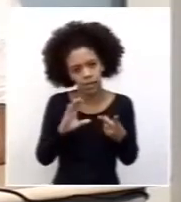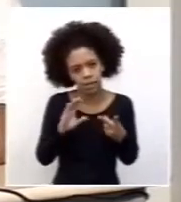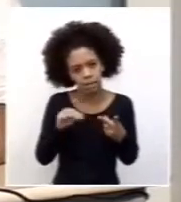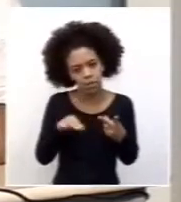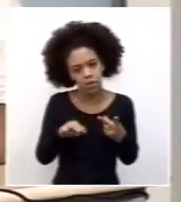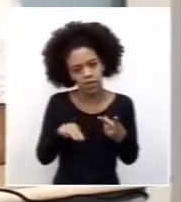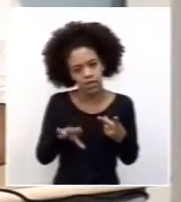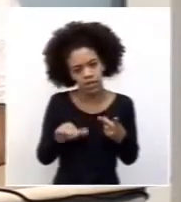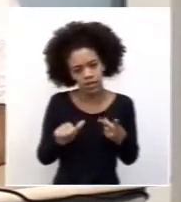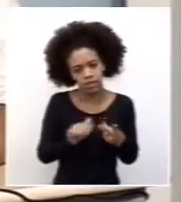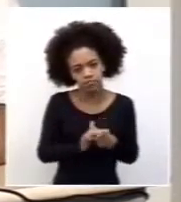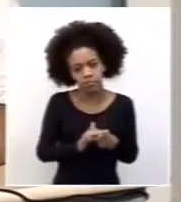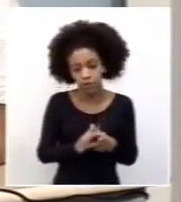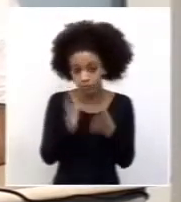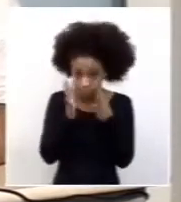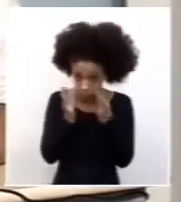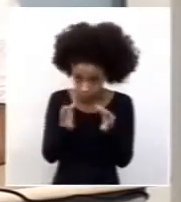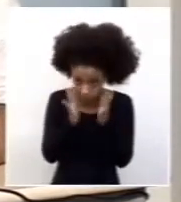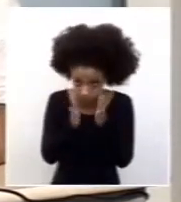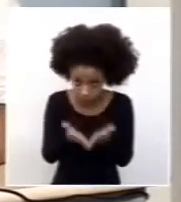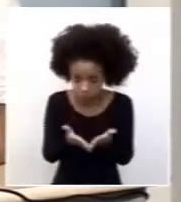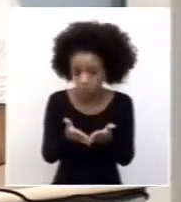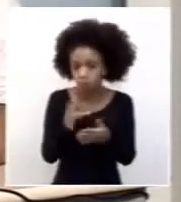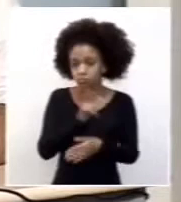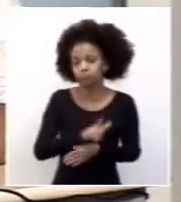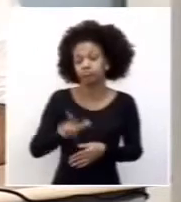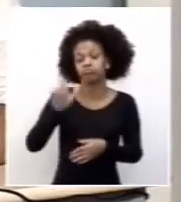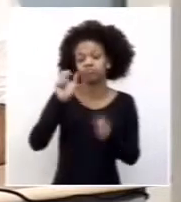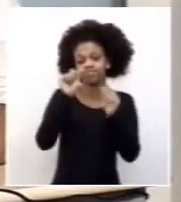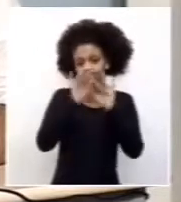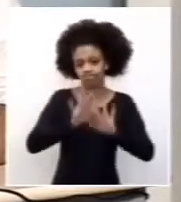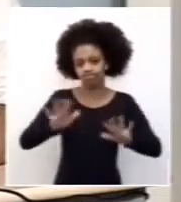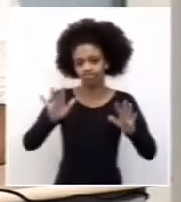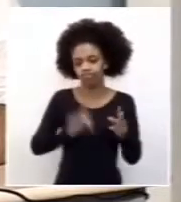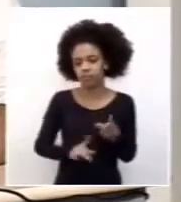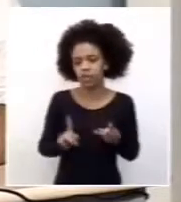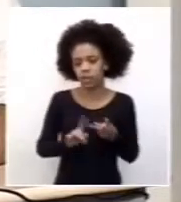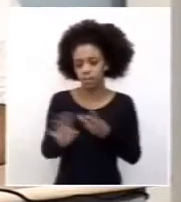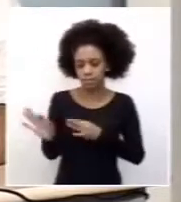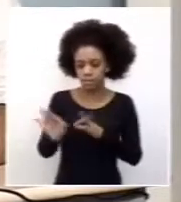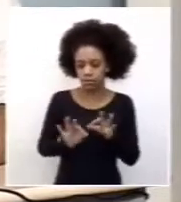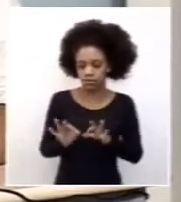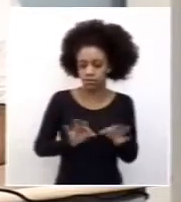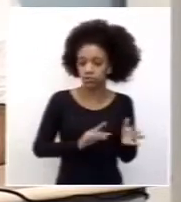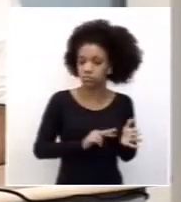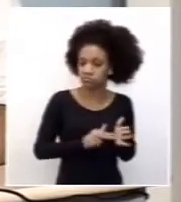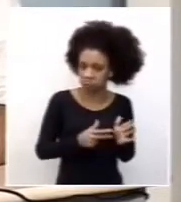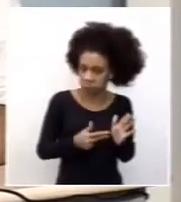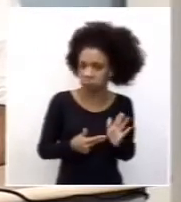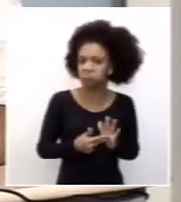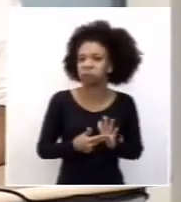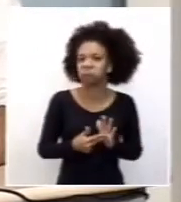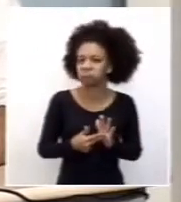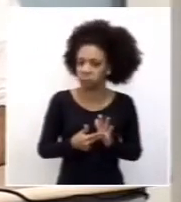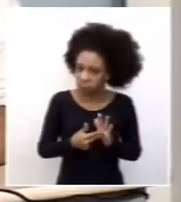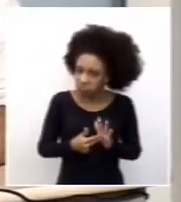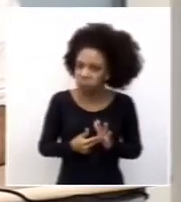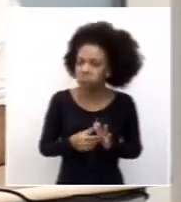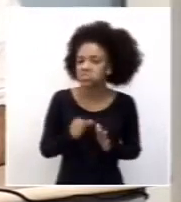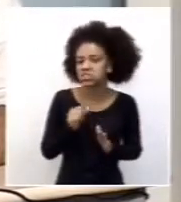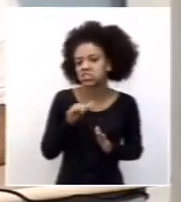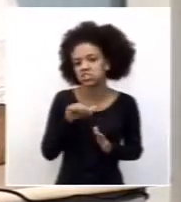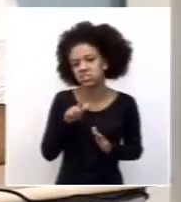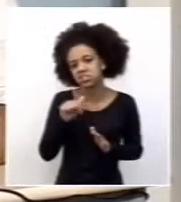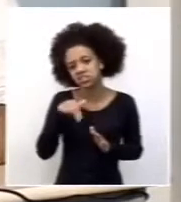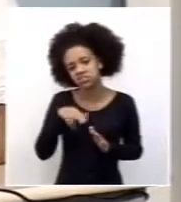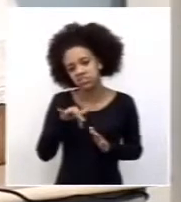foco, objetivo claro, planejamento significativo. Oh, bacana. Planejamento significativo,